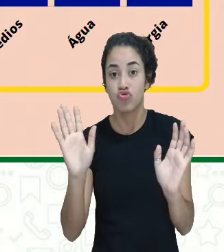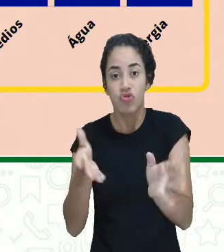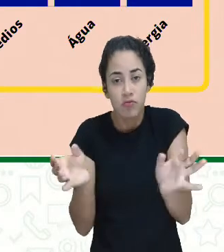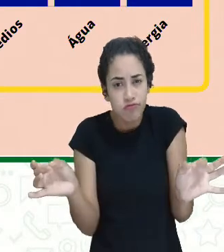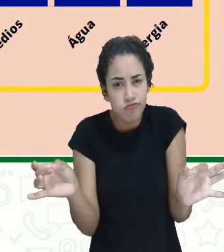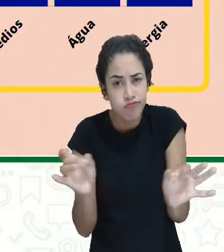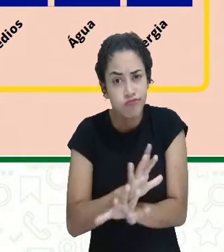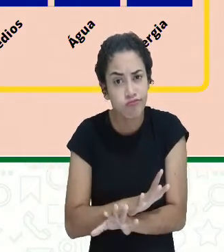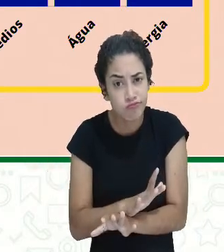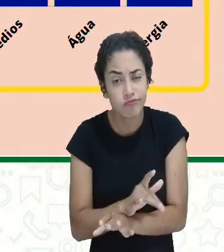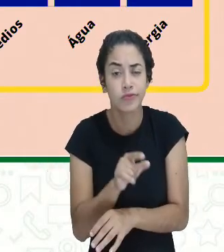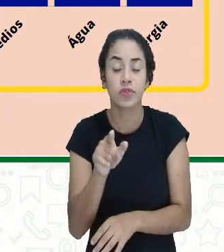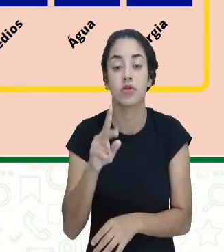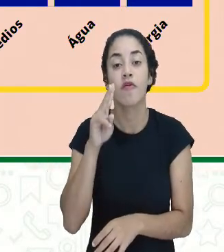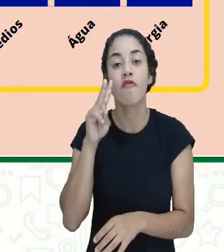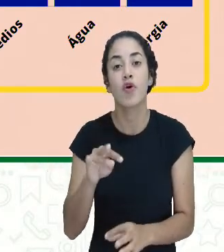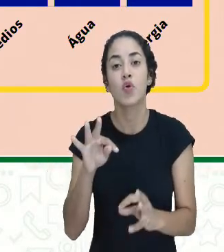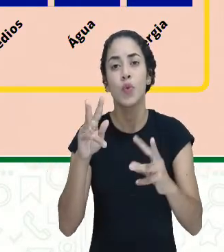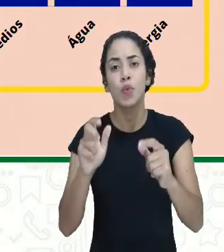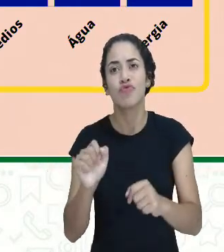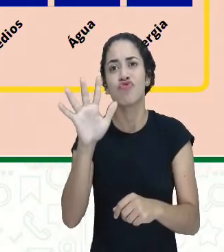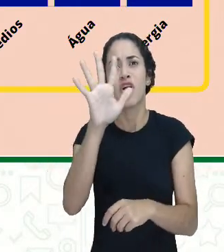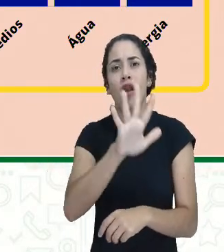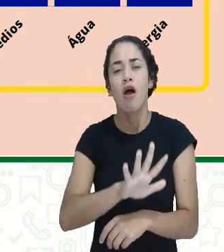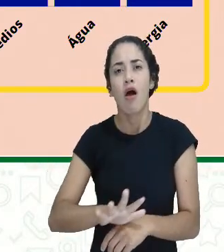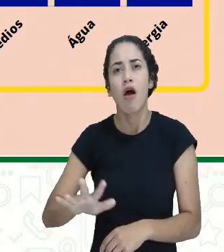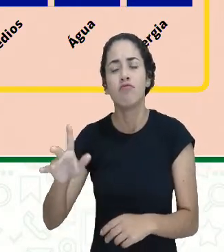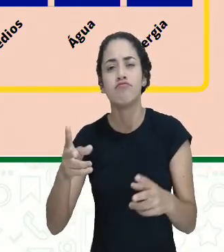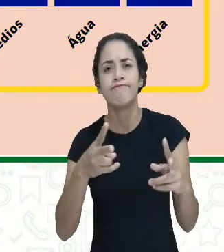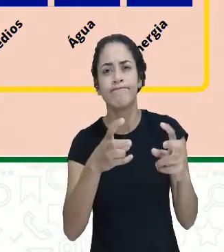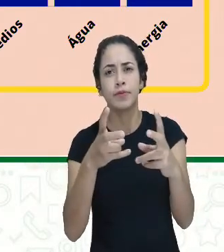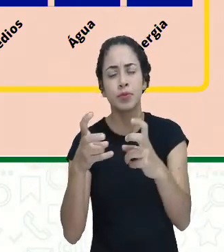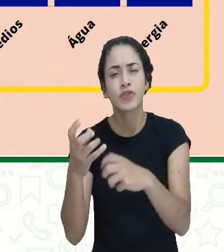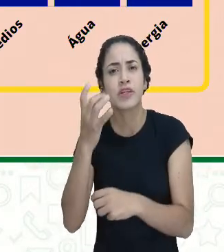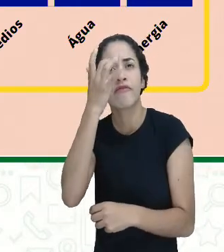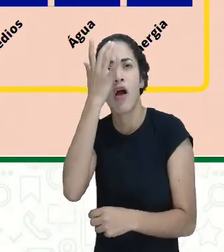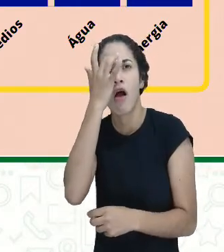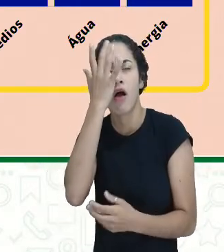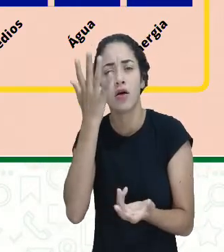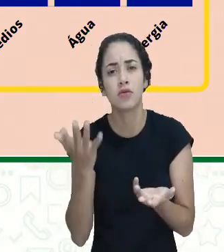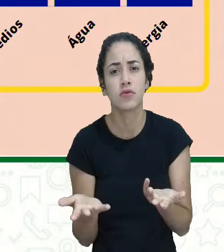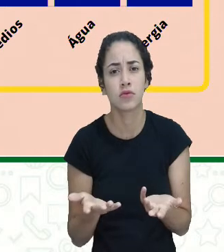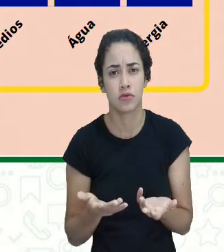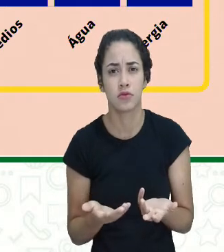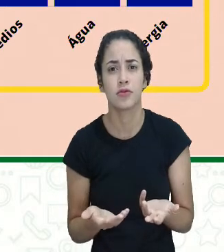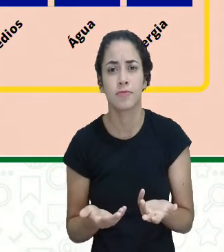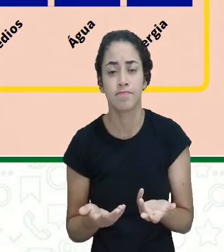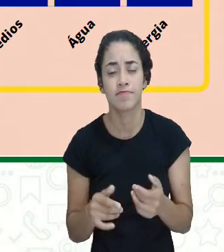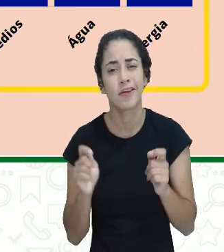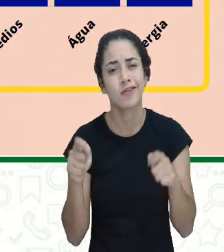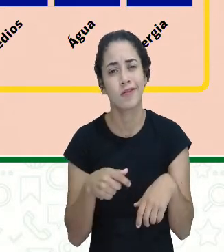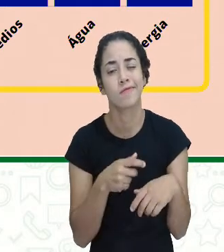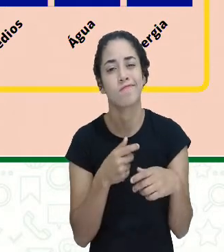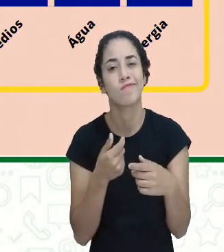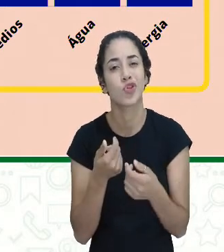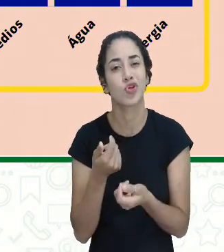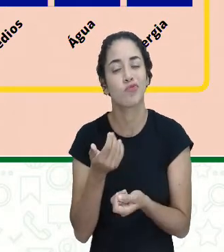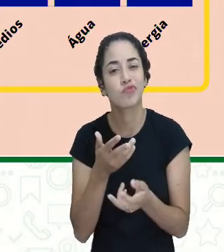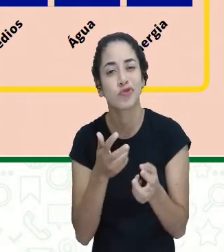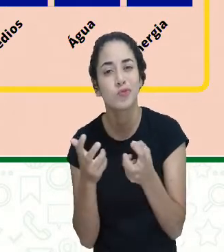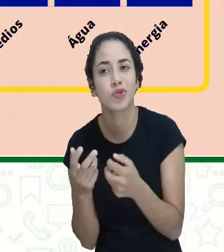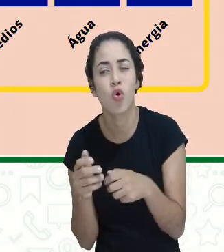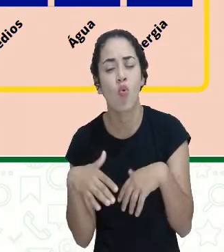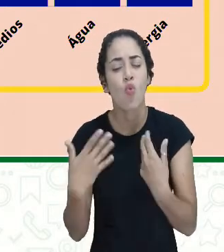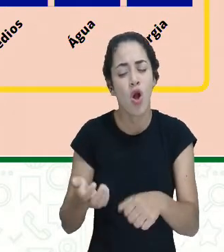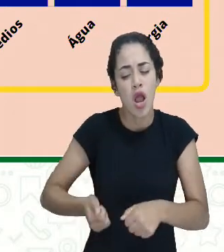vê tudo muito amplo, né? E com mais facilidade. Você identifica qual é o seu gasto maior